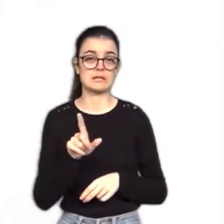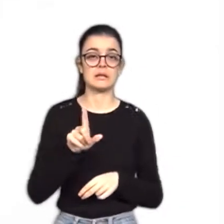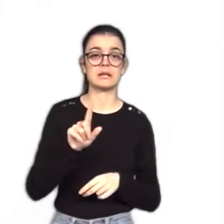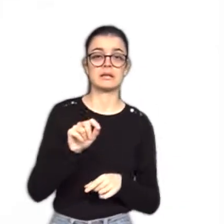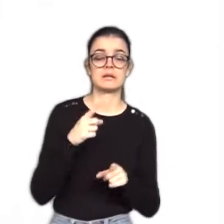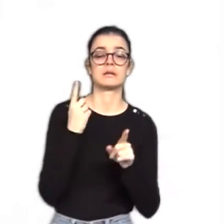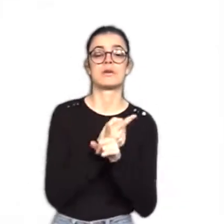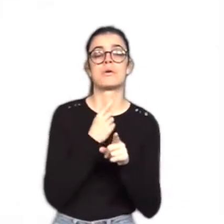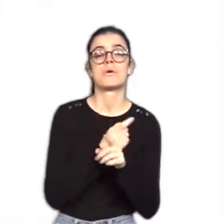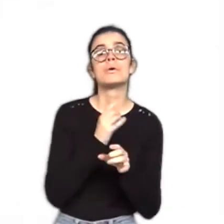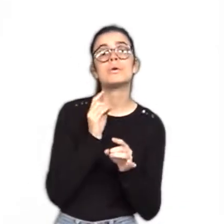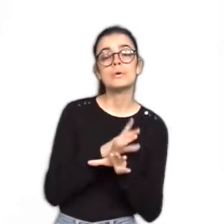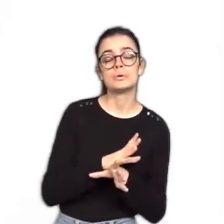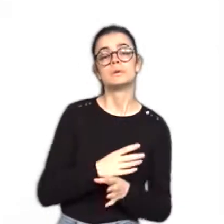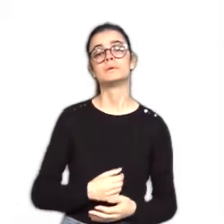mercadorias.